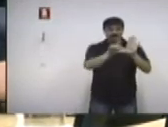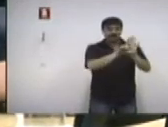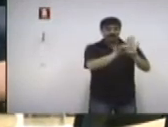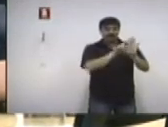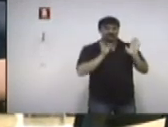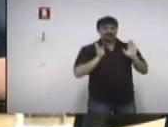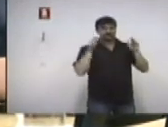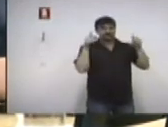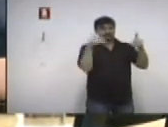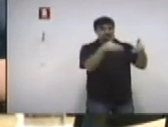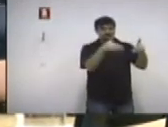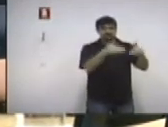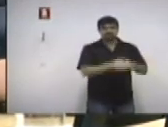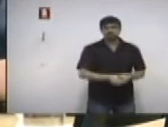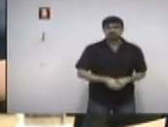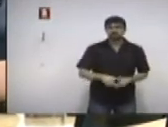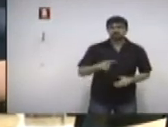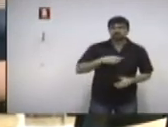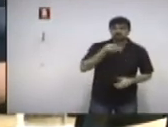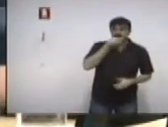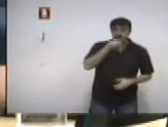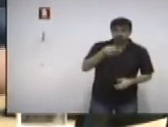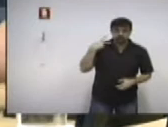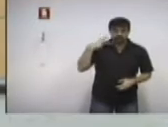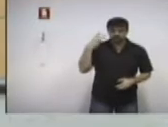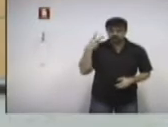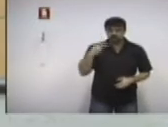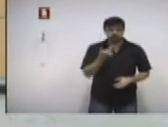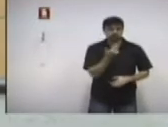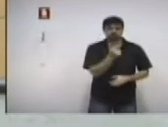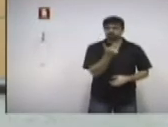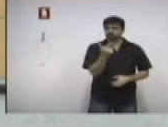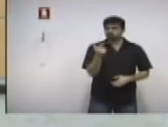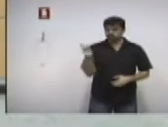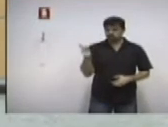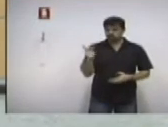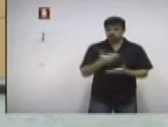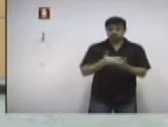legalidade ninguém querendo fazer os a palavra eu coloco em votação